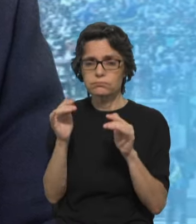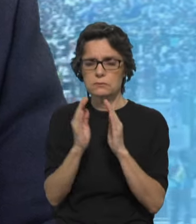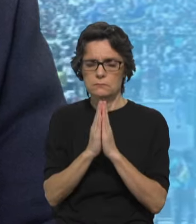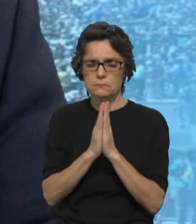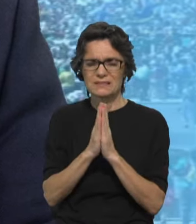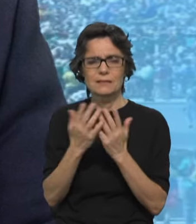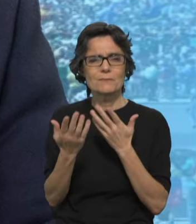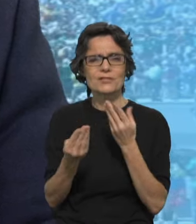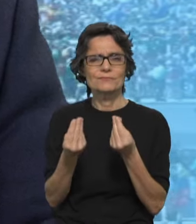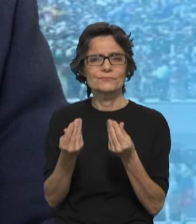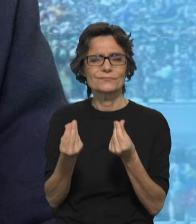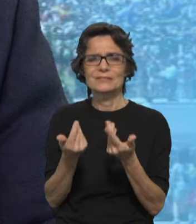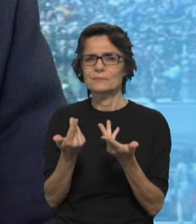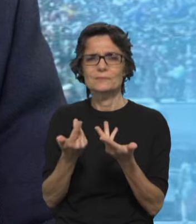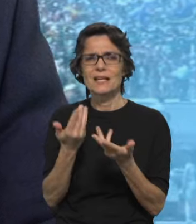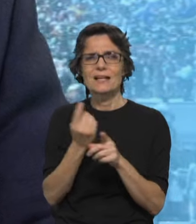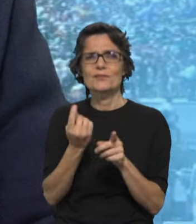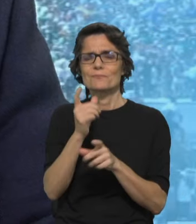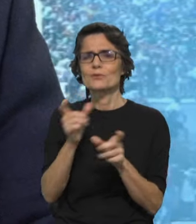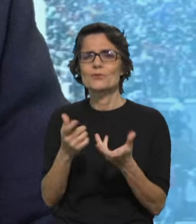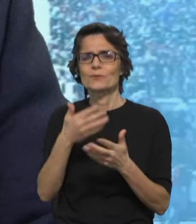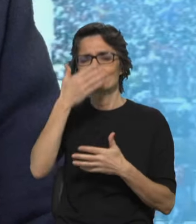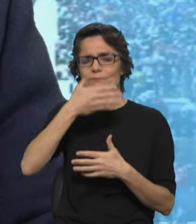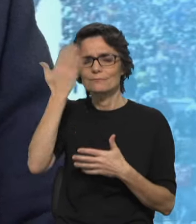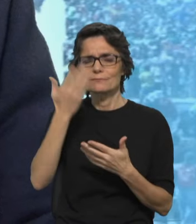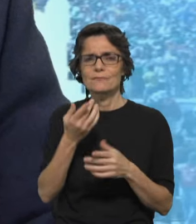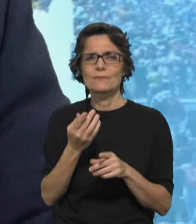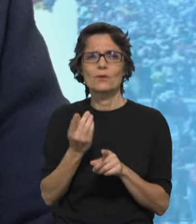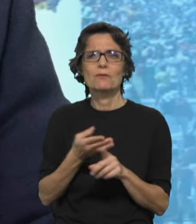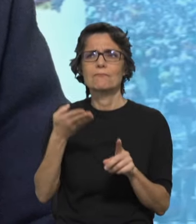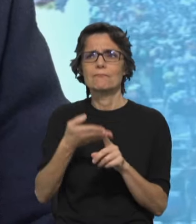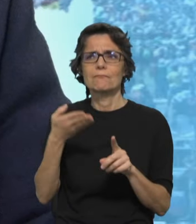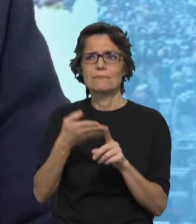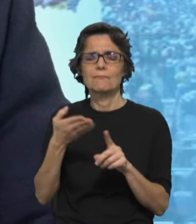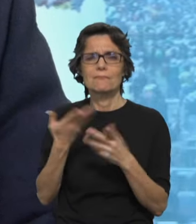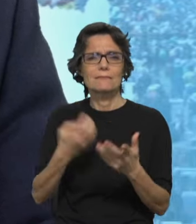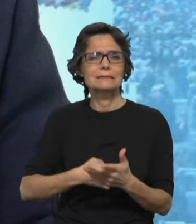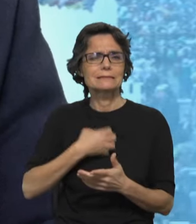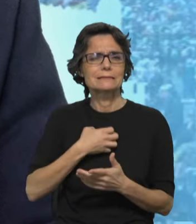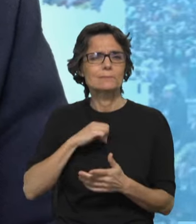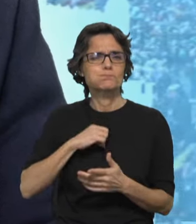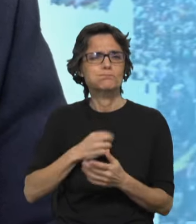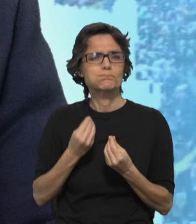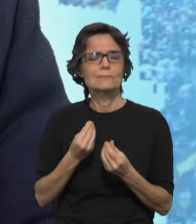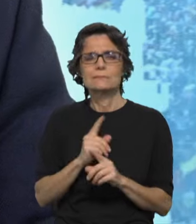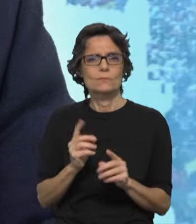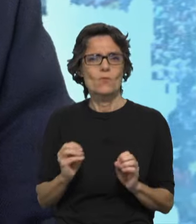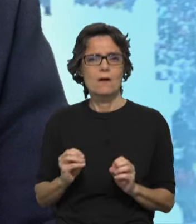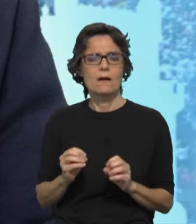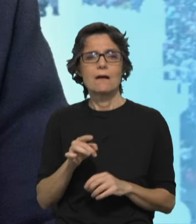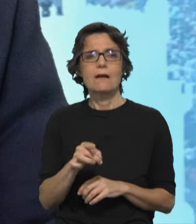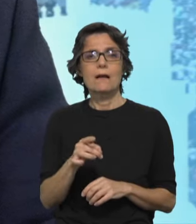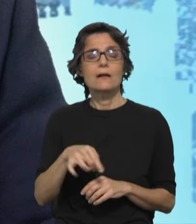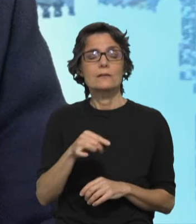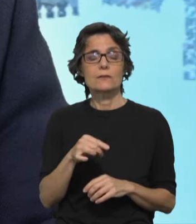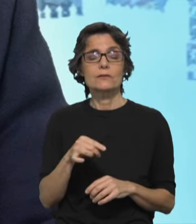um certo, enfim, entramos numa certa rotina que nem sempre é saudável, mas, de